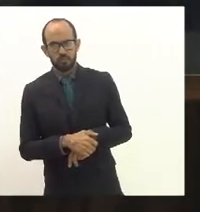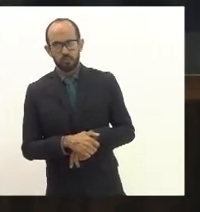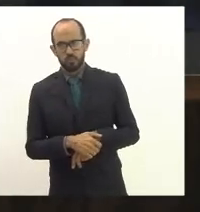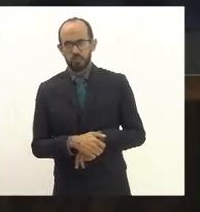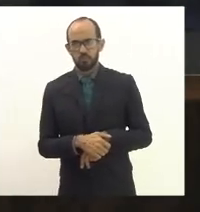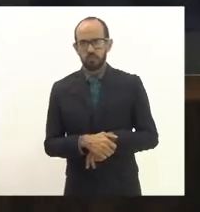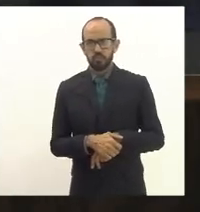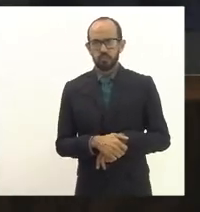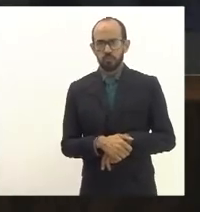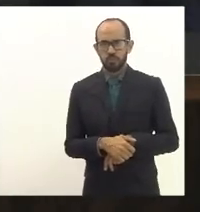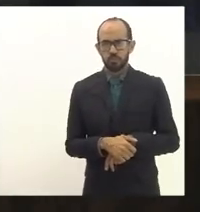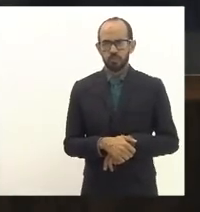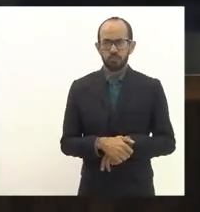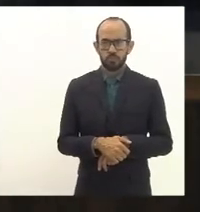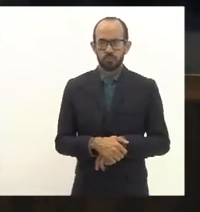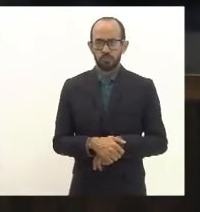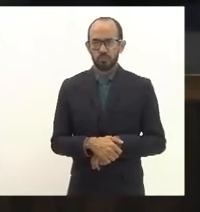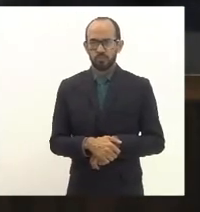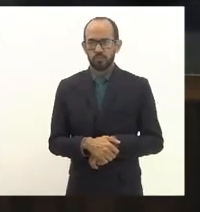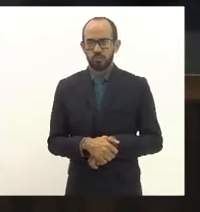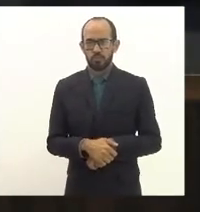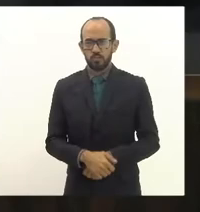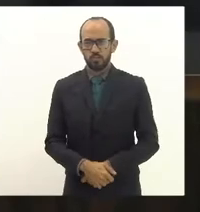3858 de 18.